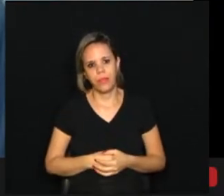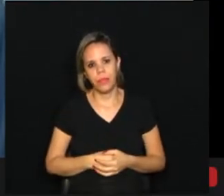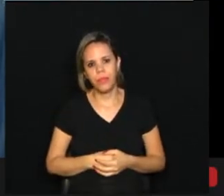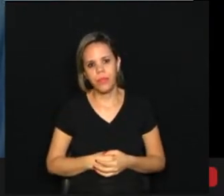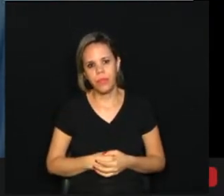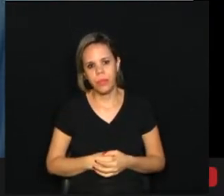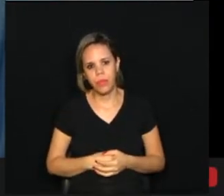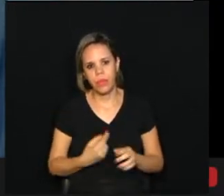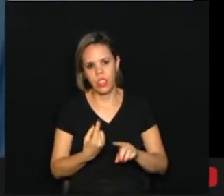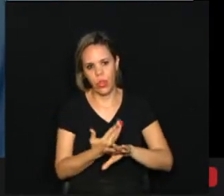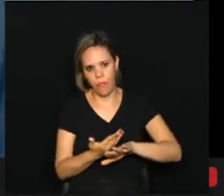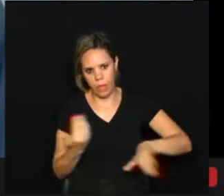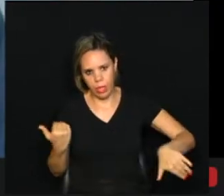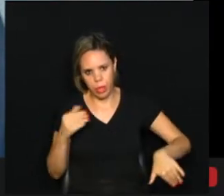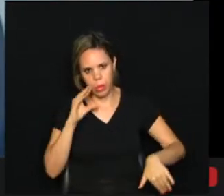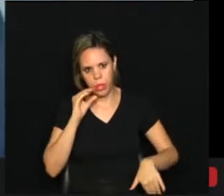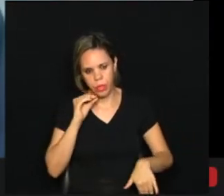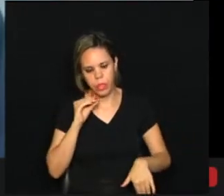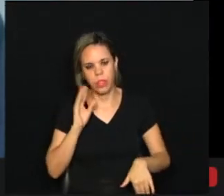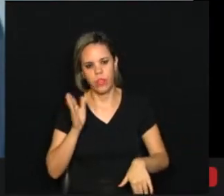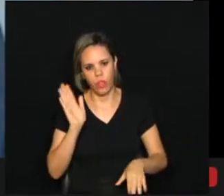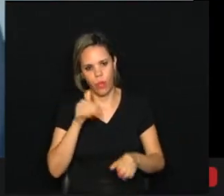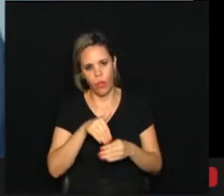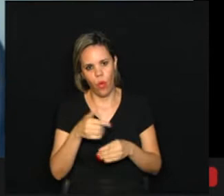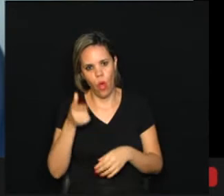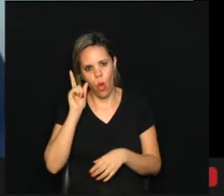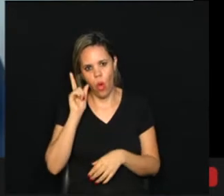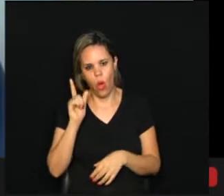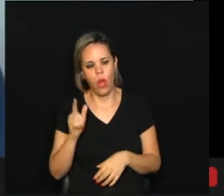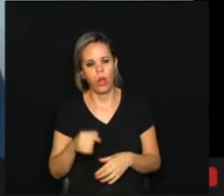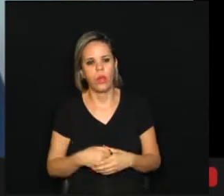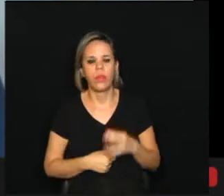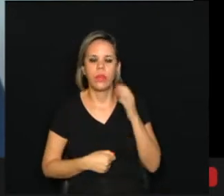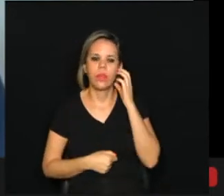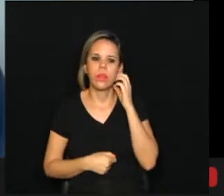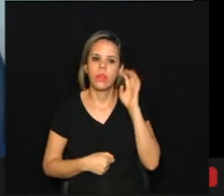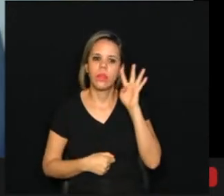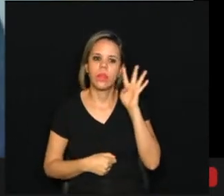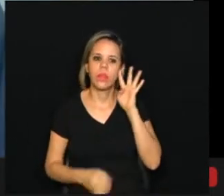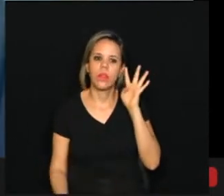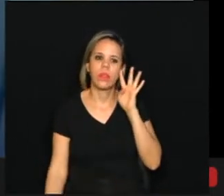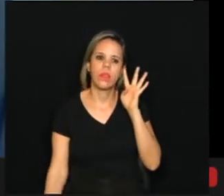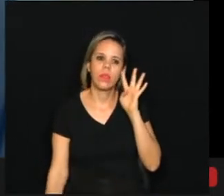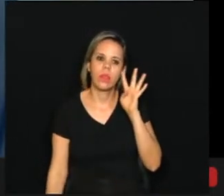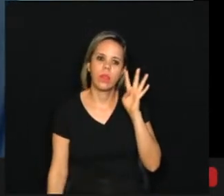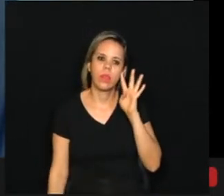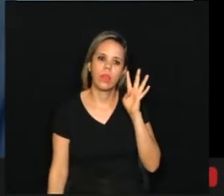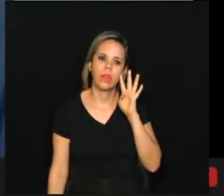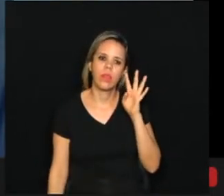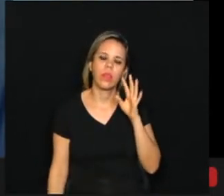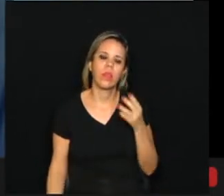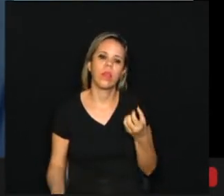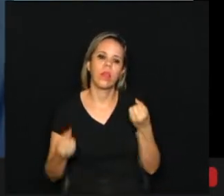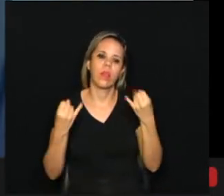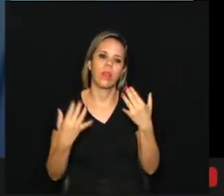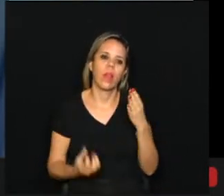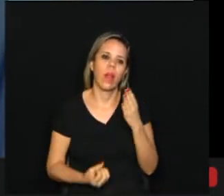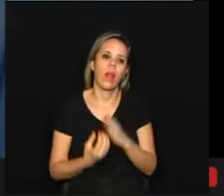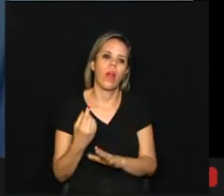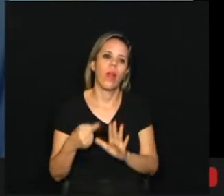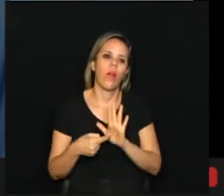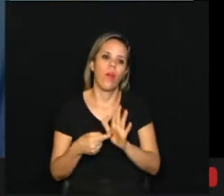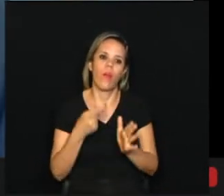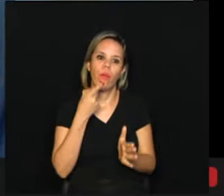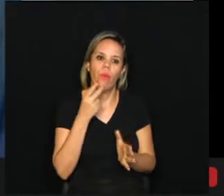o afastamento, tudo, foi a votação ontem não, na quarta. E aí esse argumento apareceu de